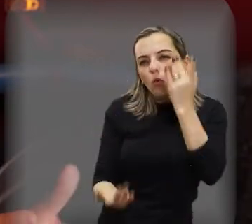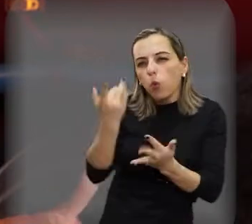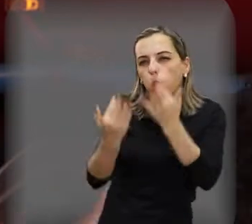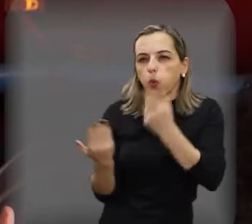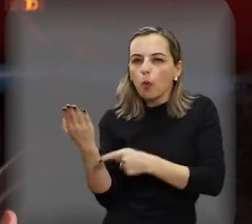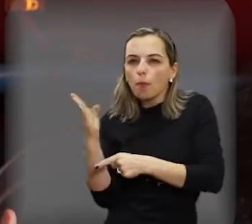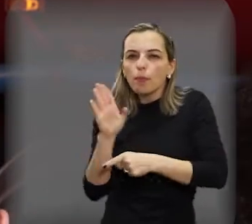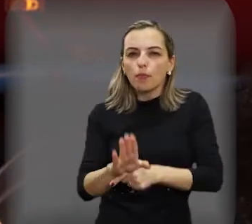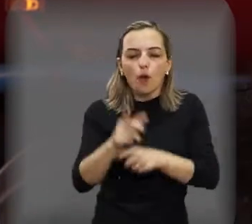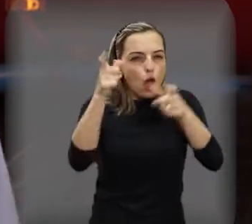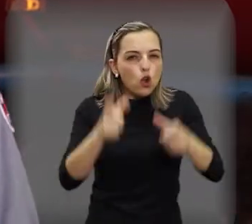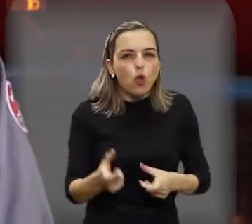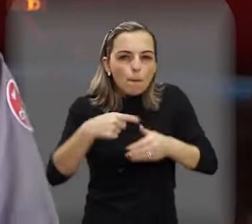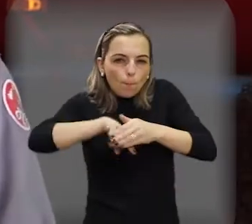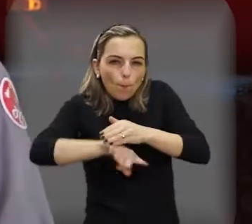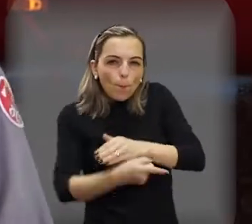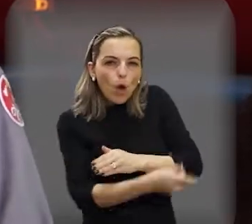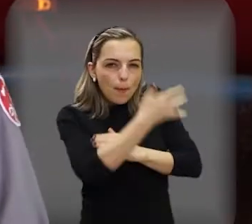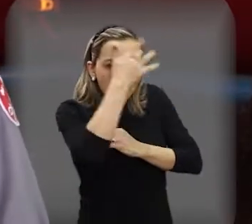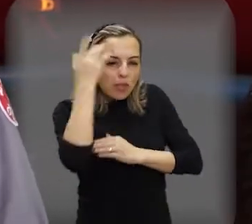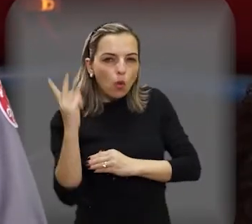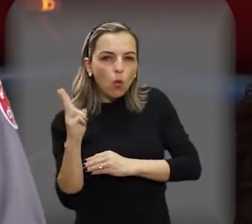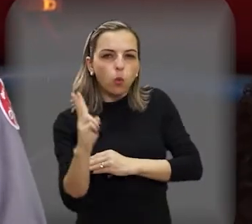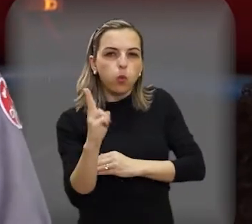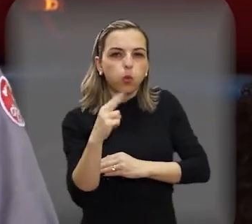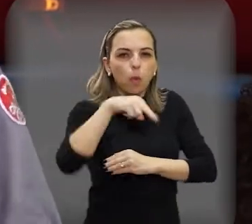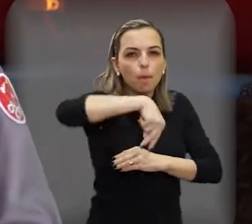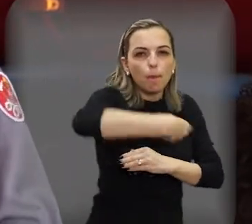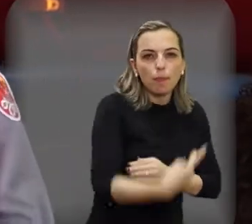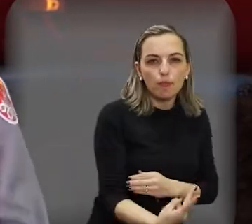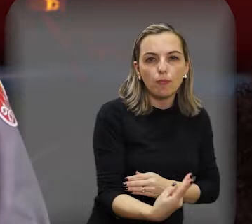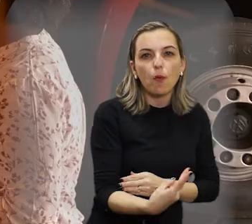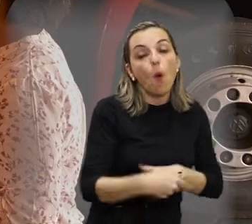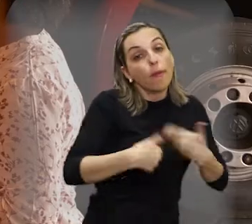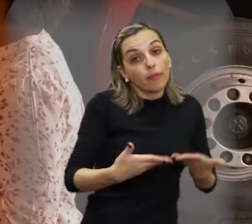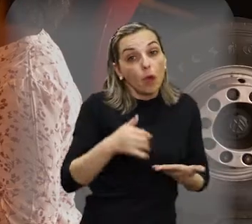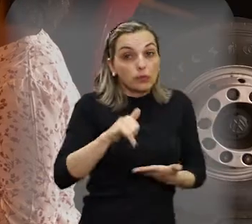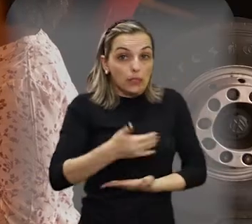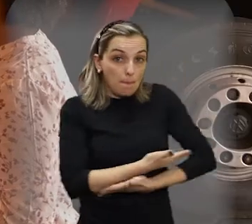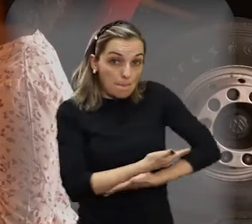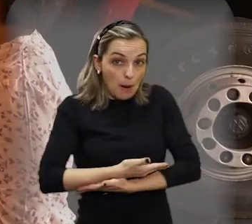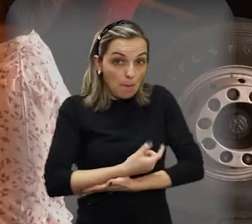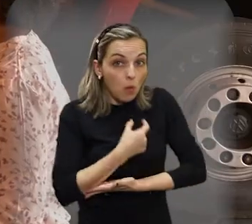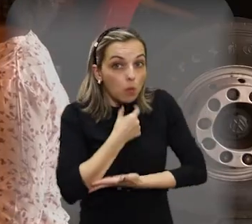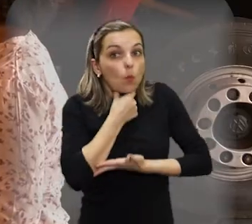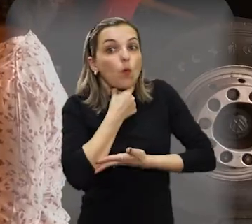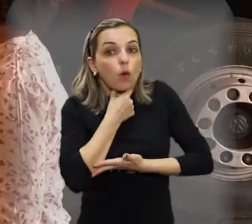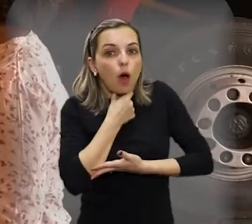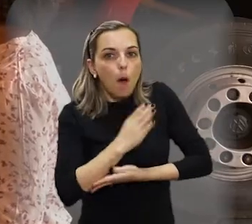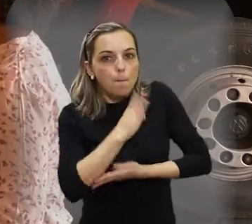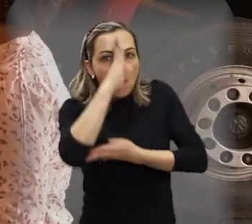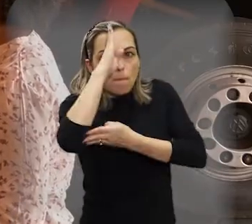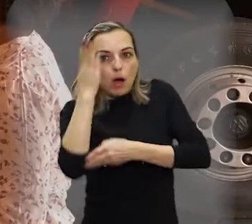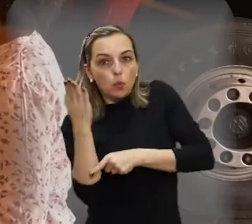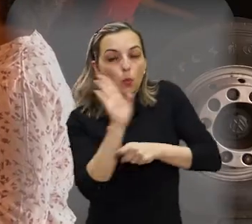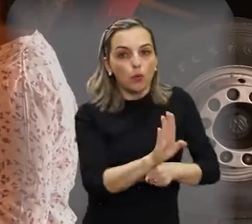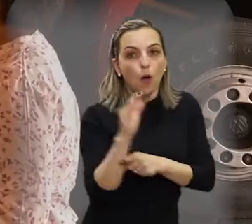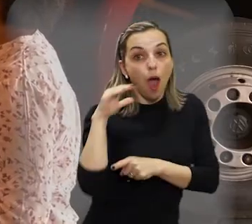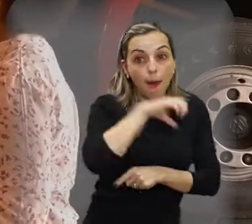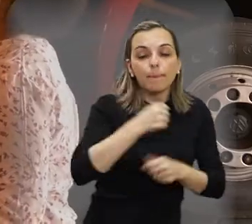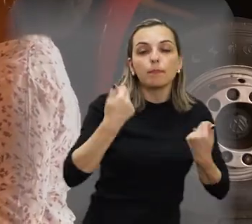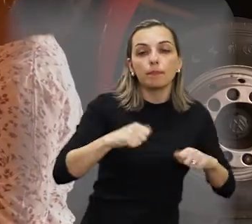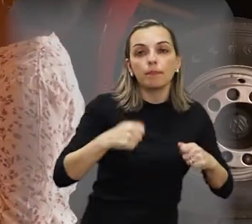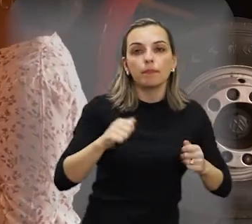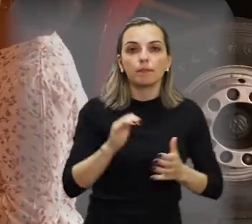que atende o incêndio em residência, que tira aquela pessoa que caiu num buraco. Dependendo do caso, uma ocorrência com uma criança